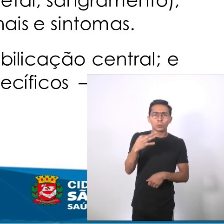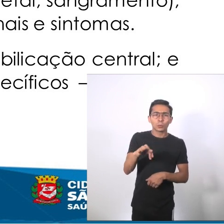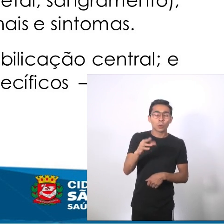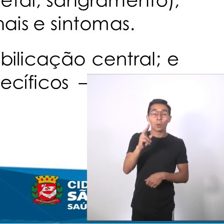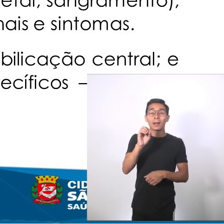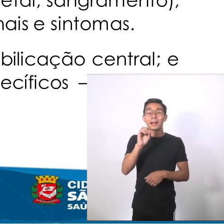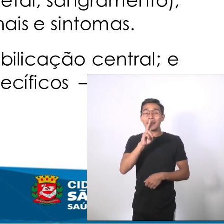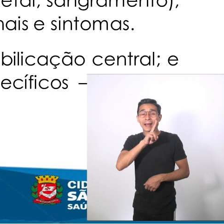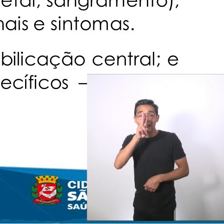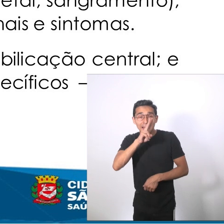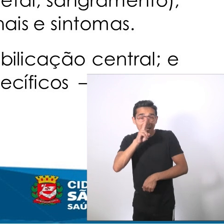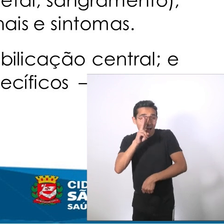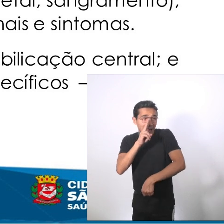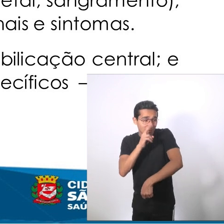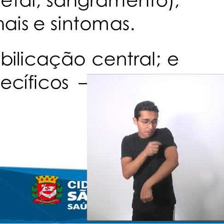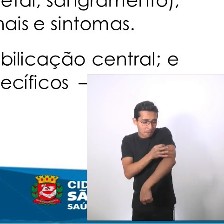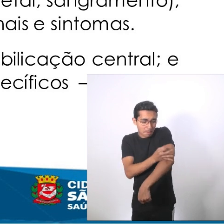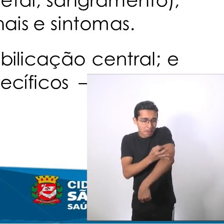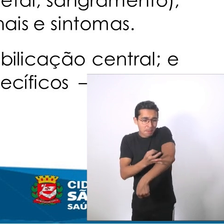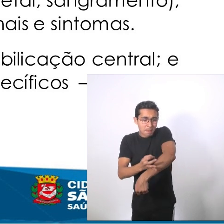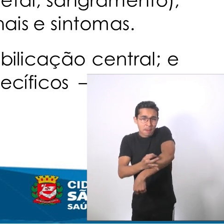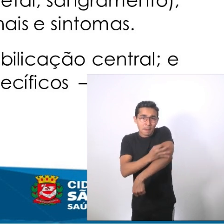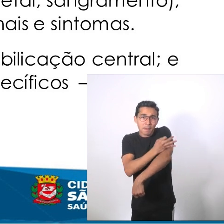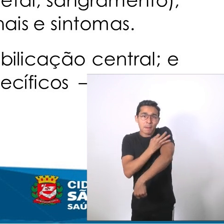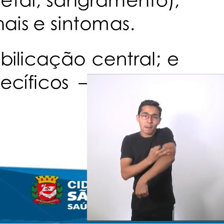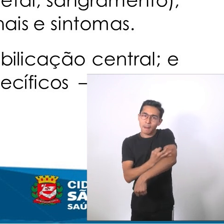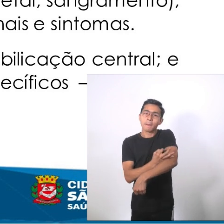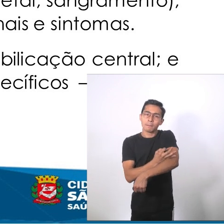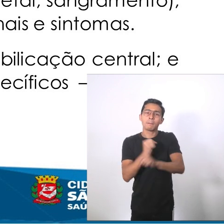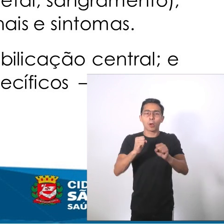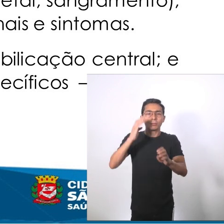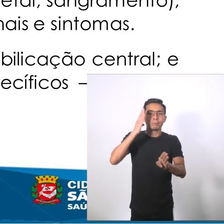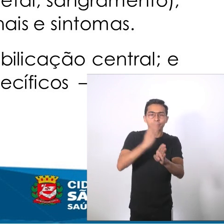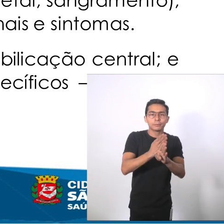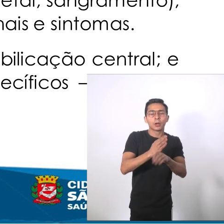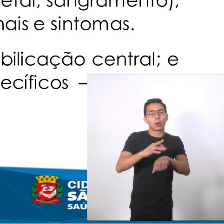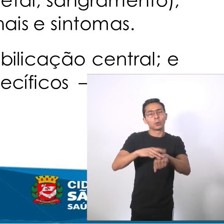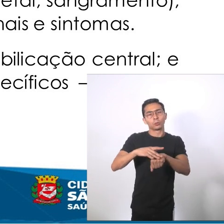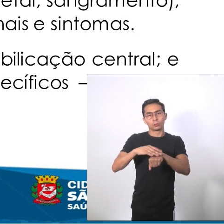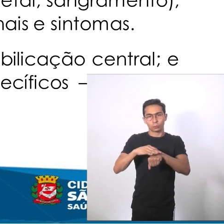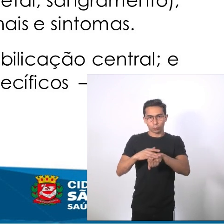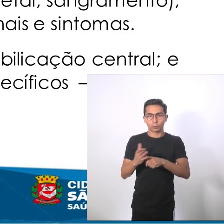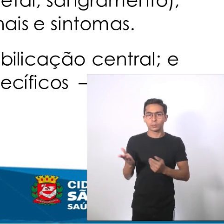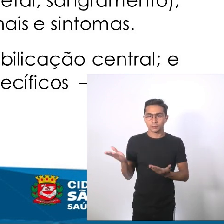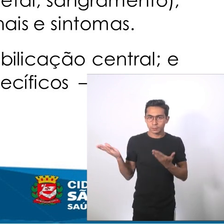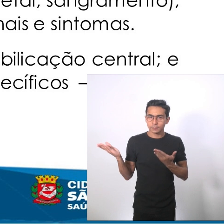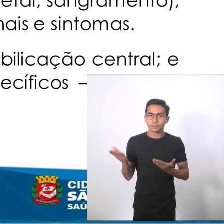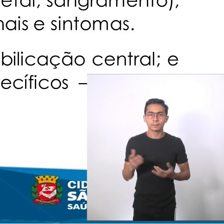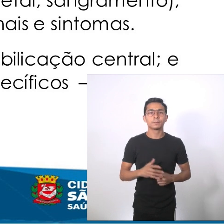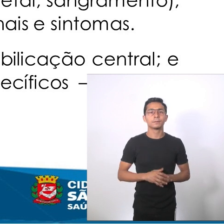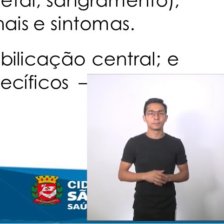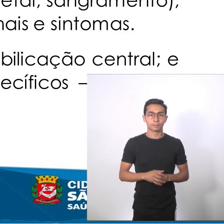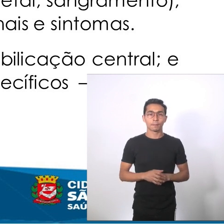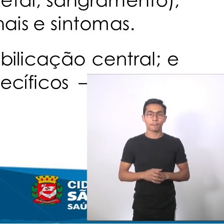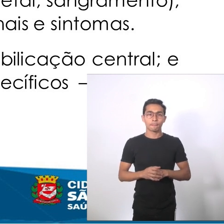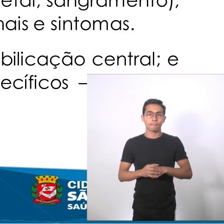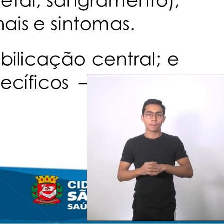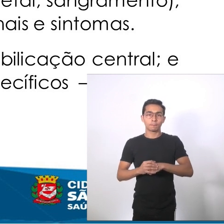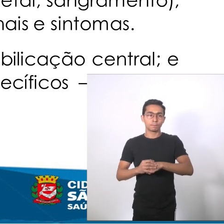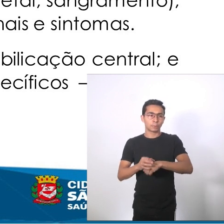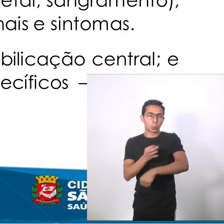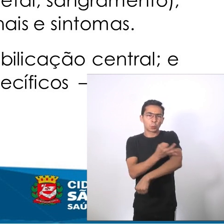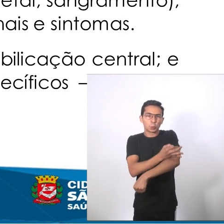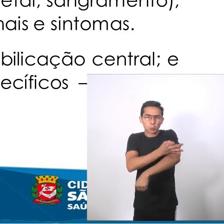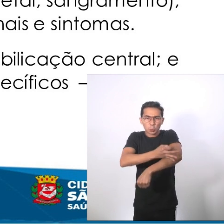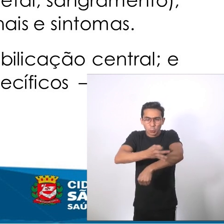aguda, sugestiva de monkeypox. Essas lesões sugestivas, elas podem ser lesões